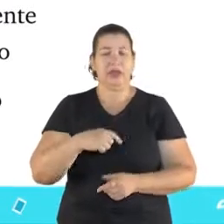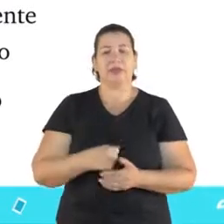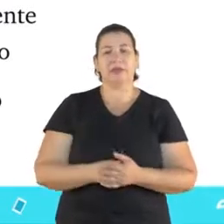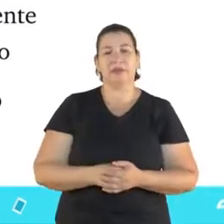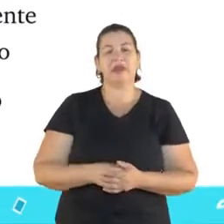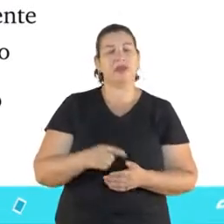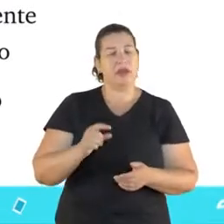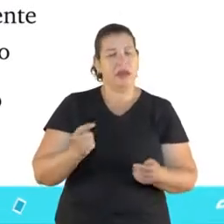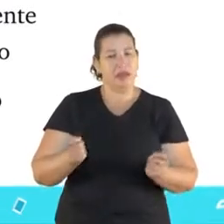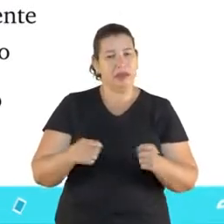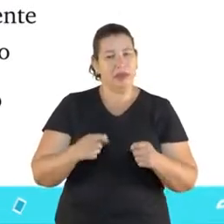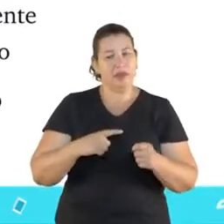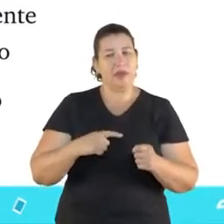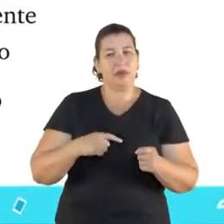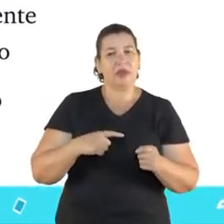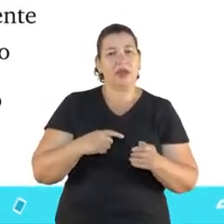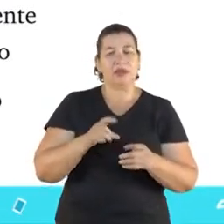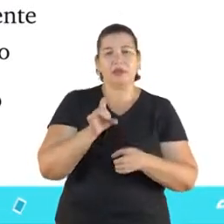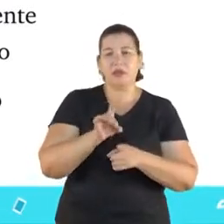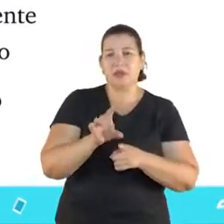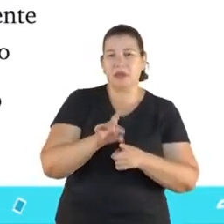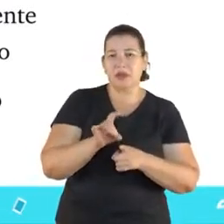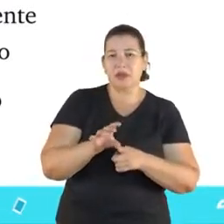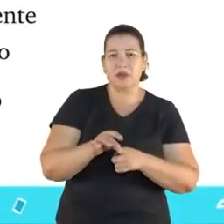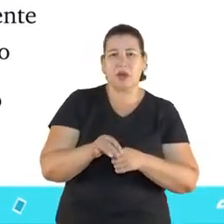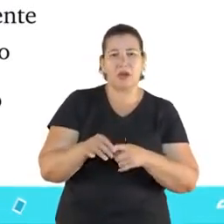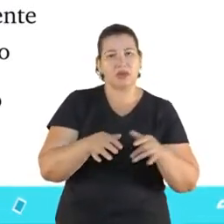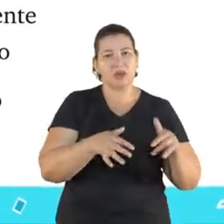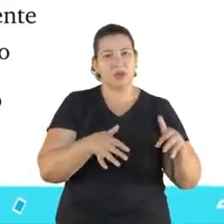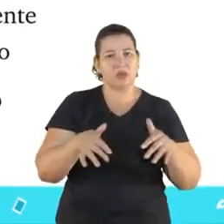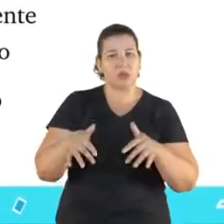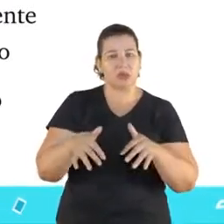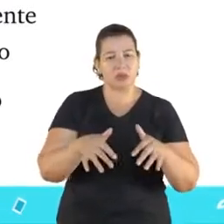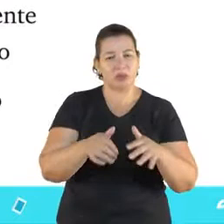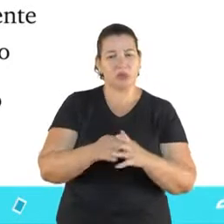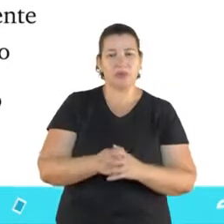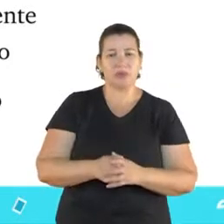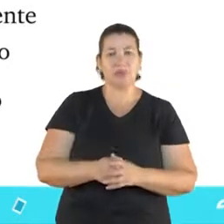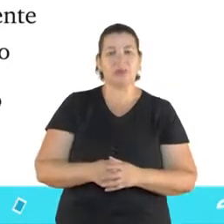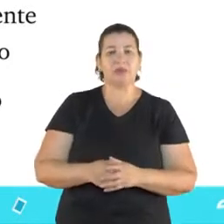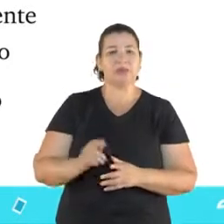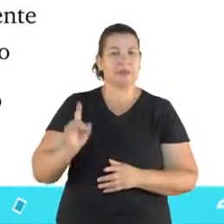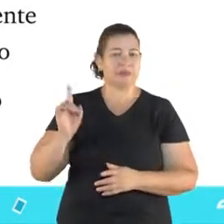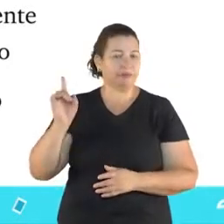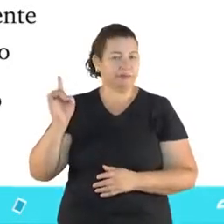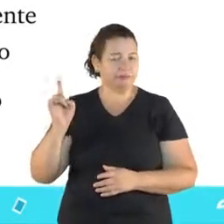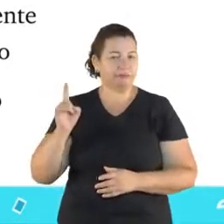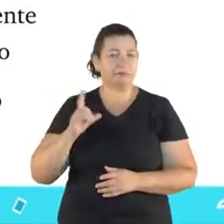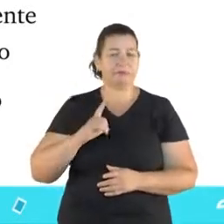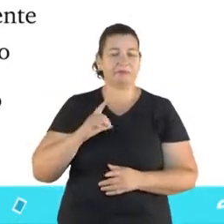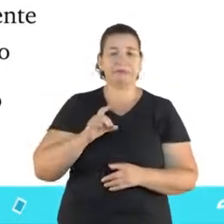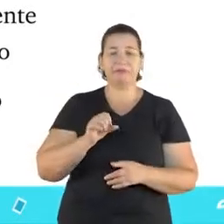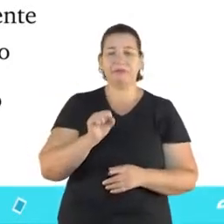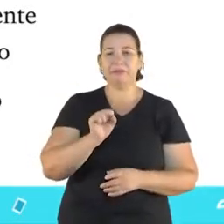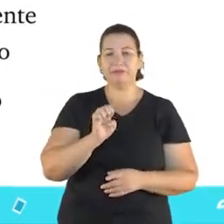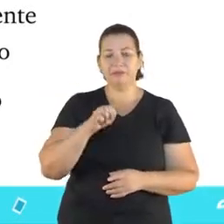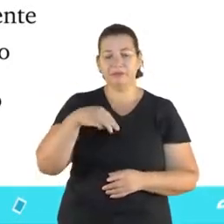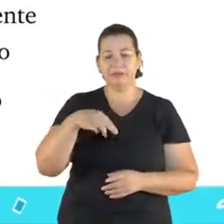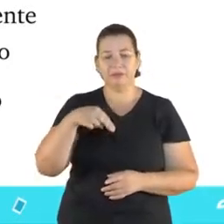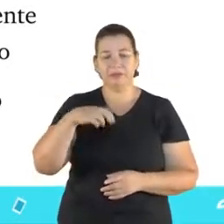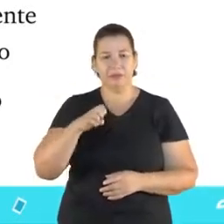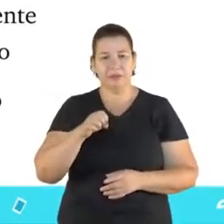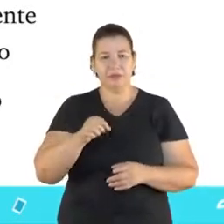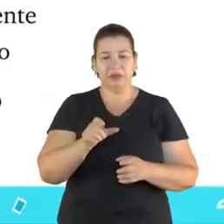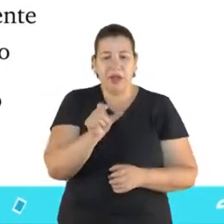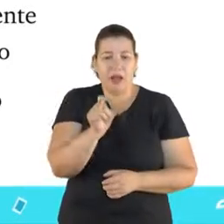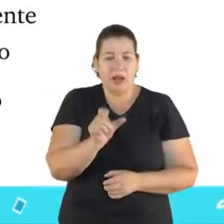nutrição e vai permitir a movimentação do espermatozoide. Ao passar pela vesícula seminal, o sêmen vai pelo ducto ejaculatório